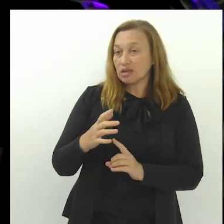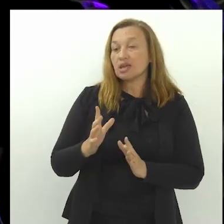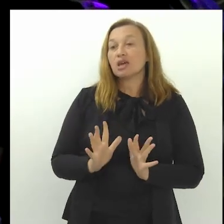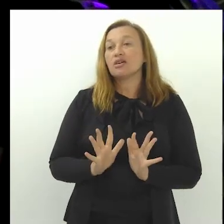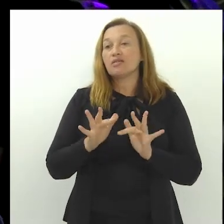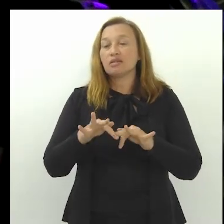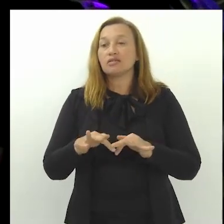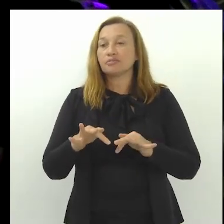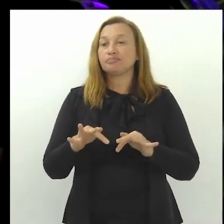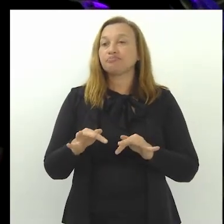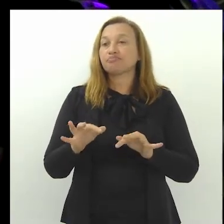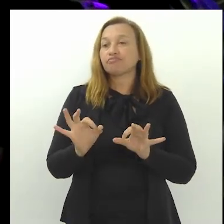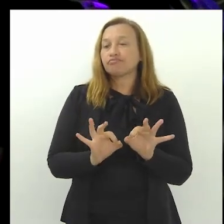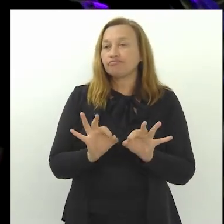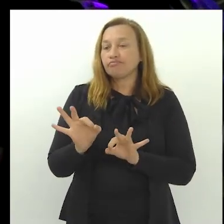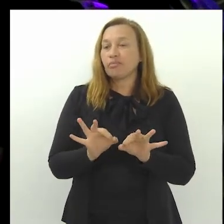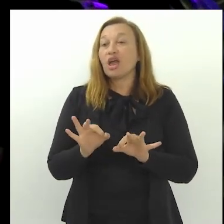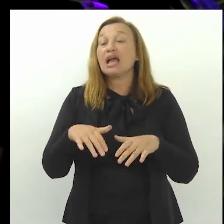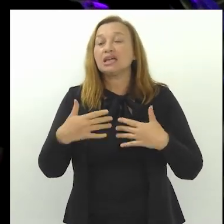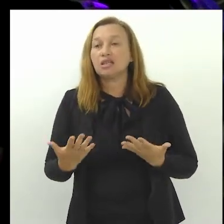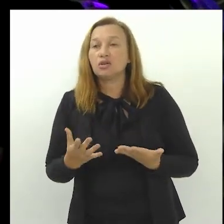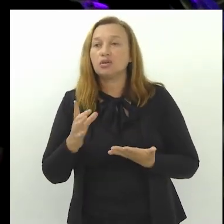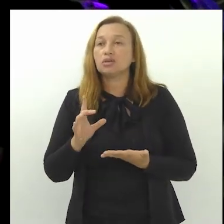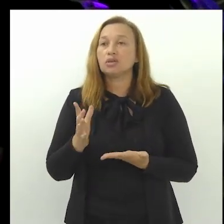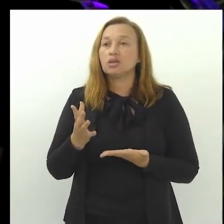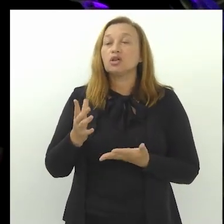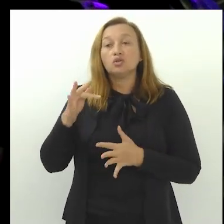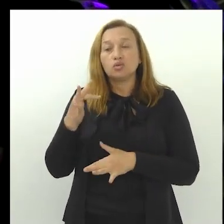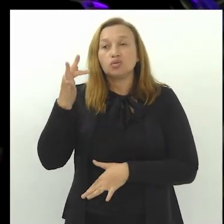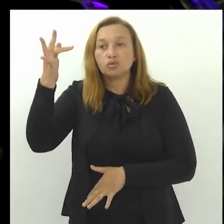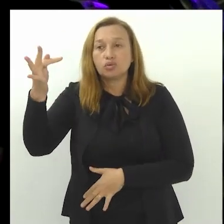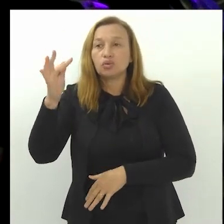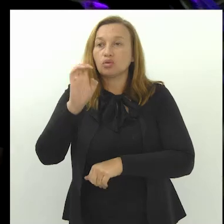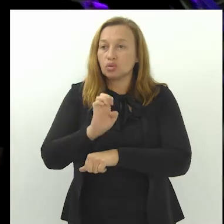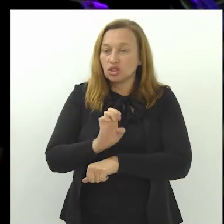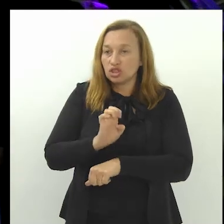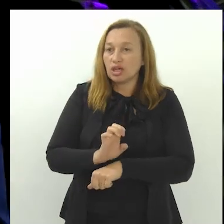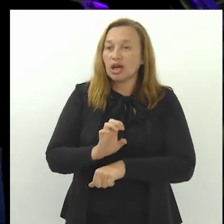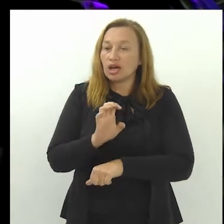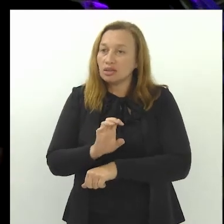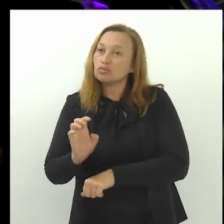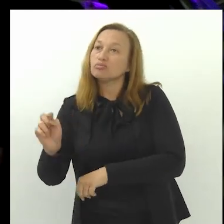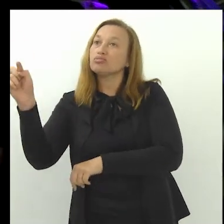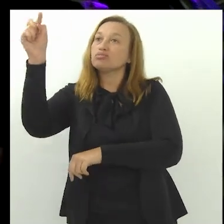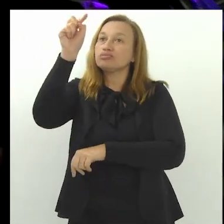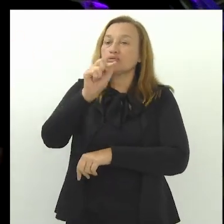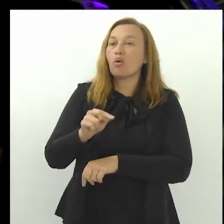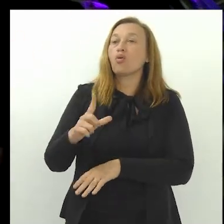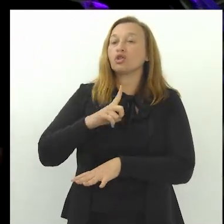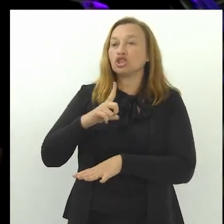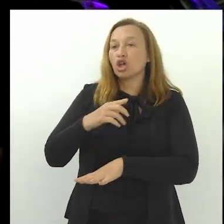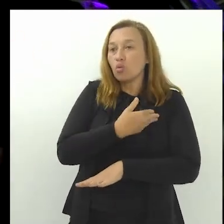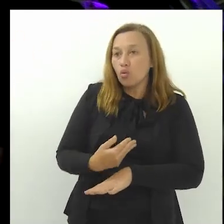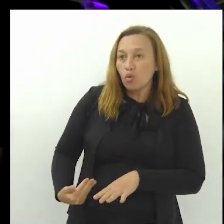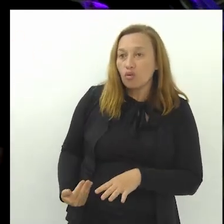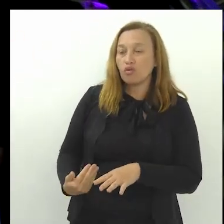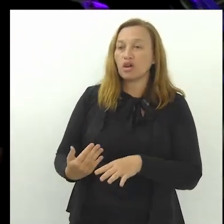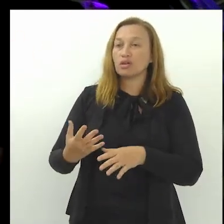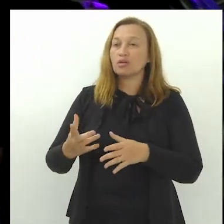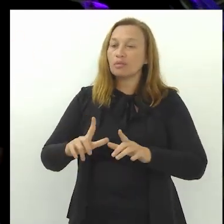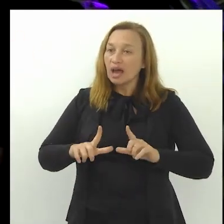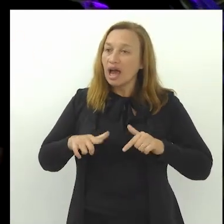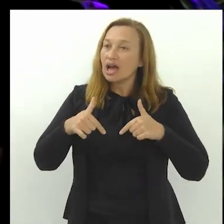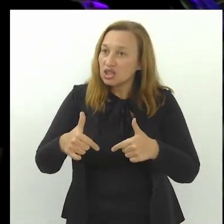acaba promovendo a efetividade desse mecanismo. Então, eu acredito que isso é uma tendência, que no futuro os Estados, quando há um governo